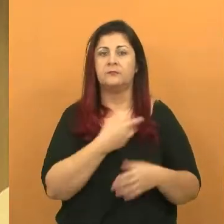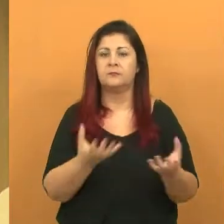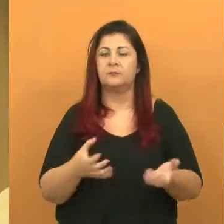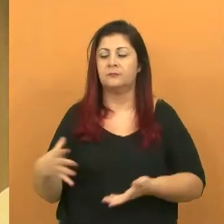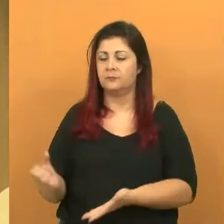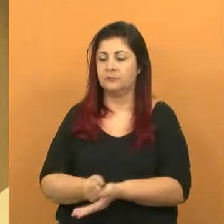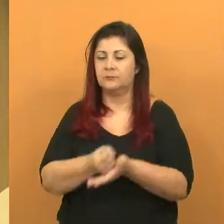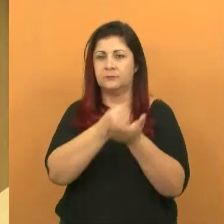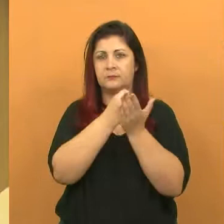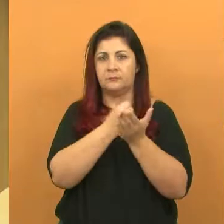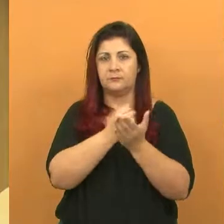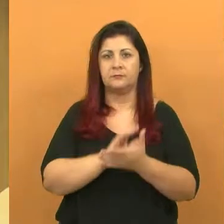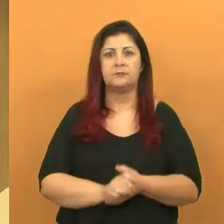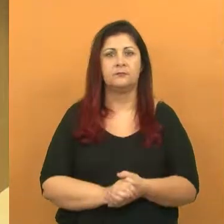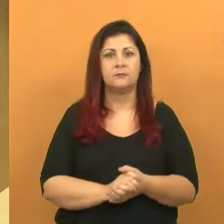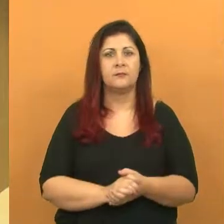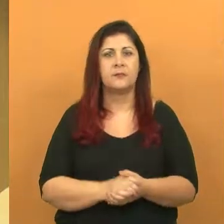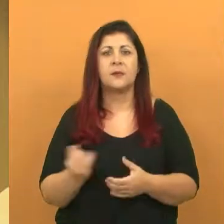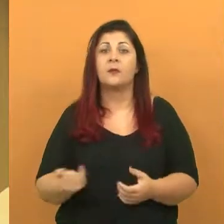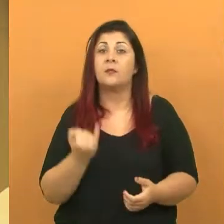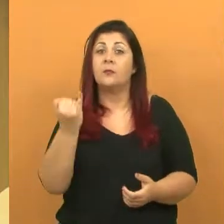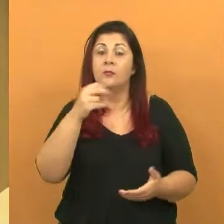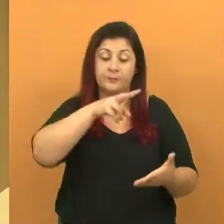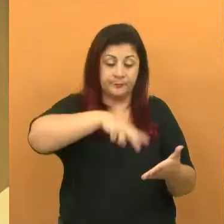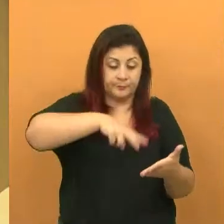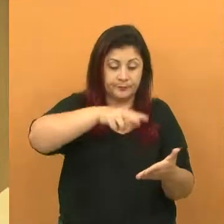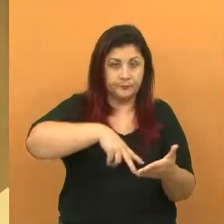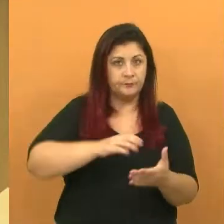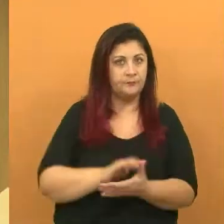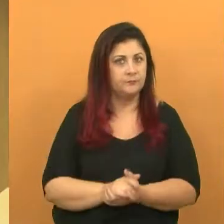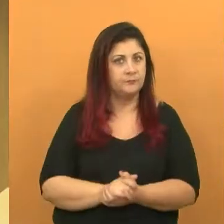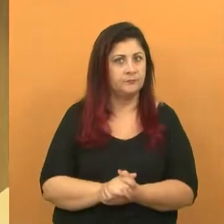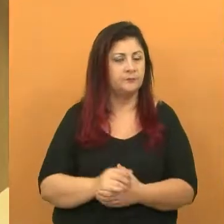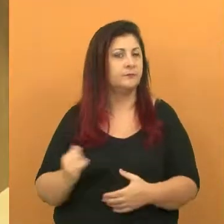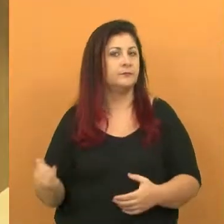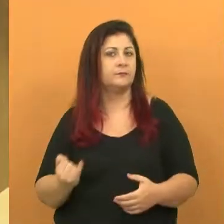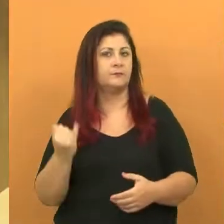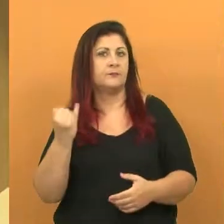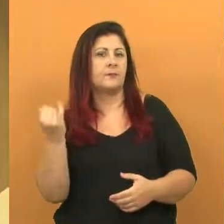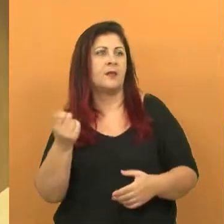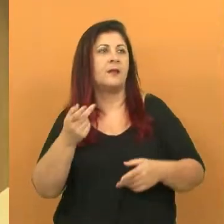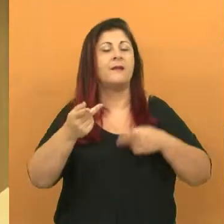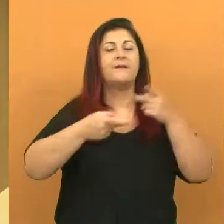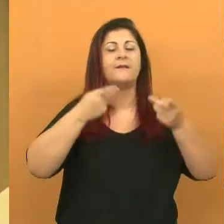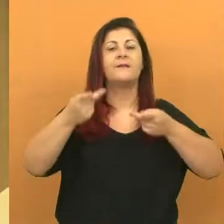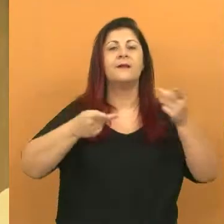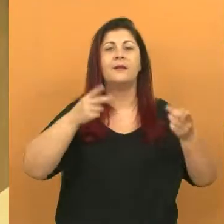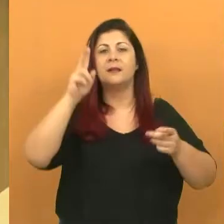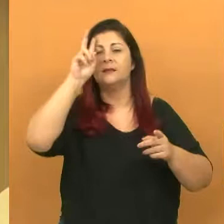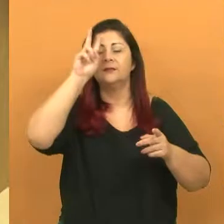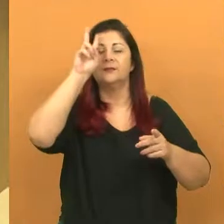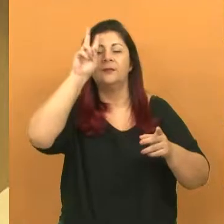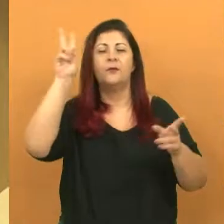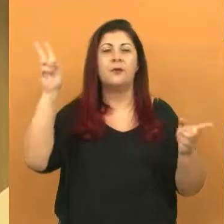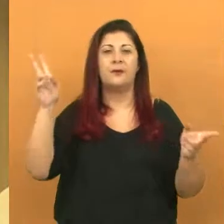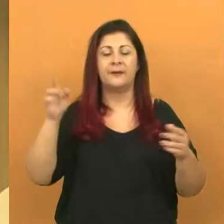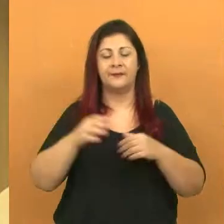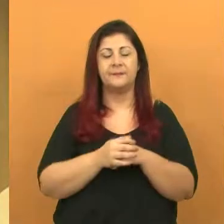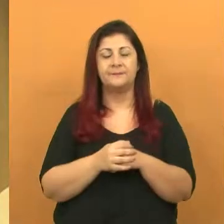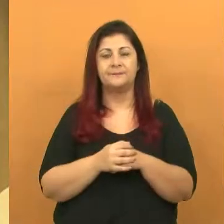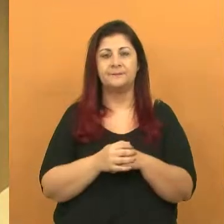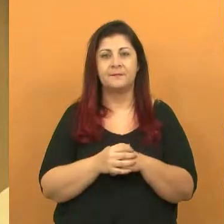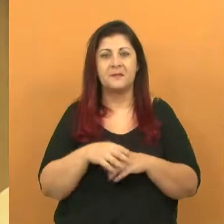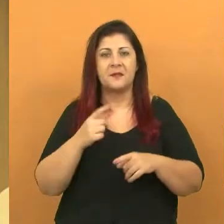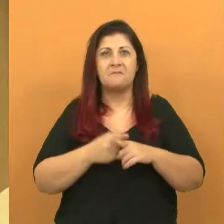resgatar o valor da leitura, o valor da contação de história, que é uma